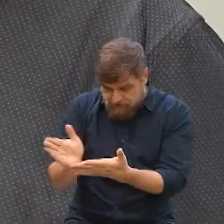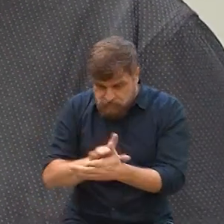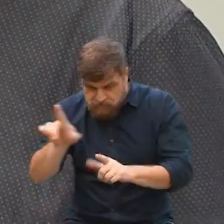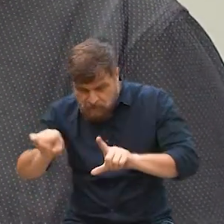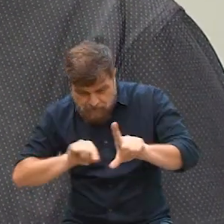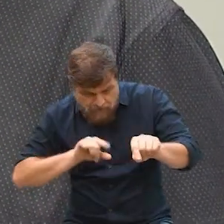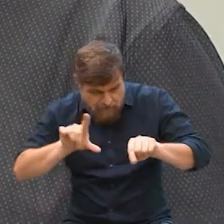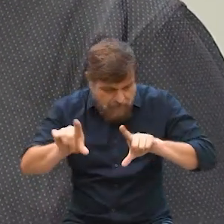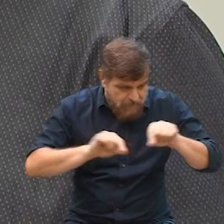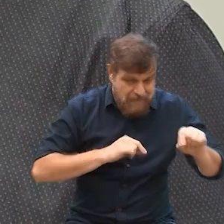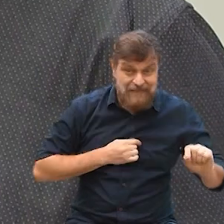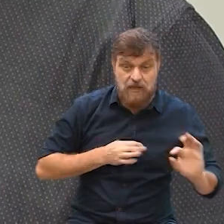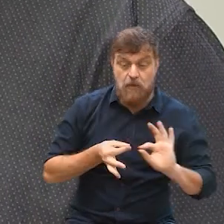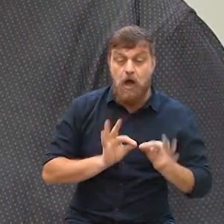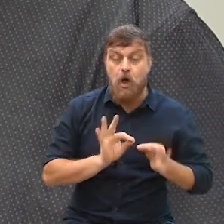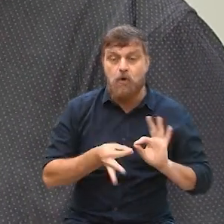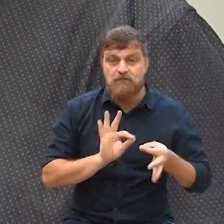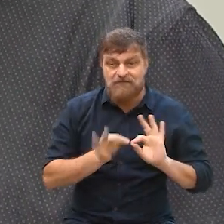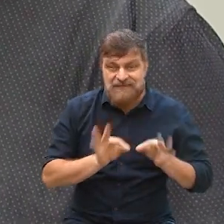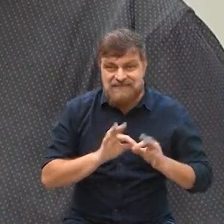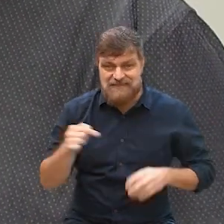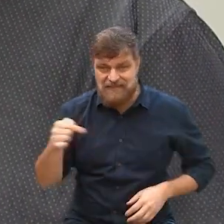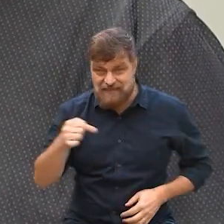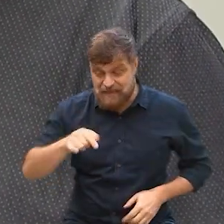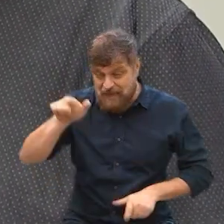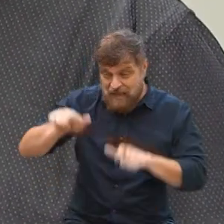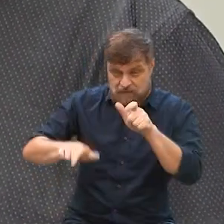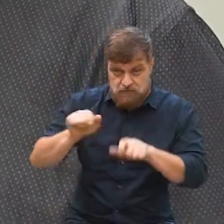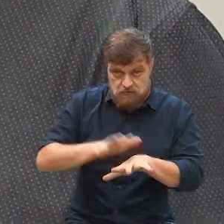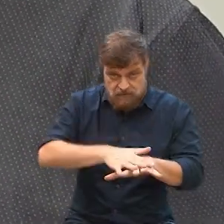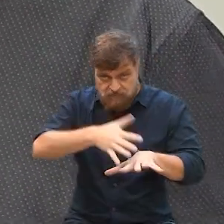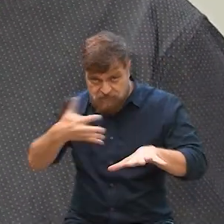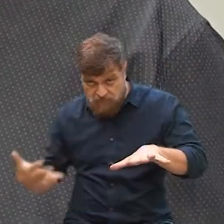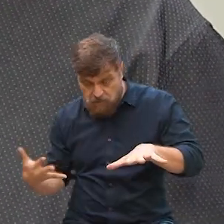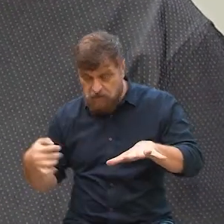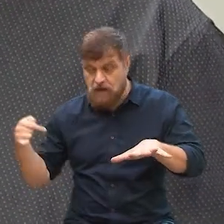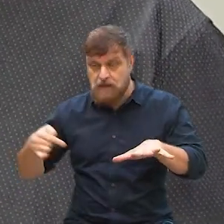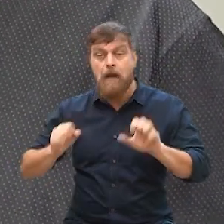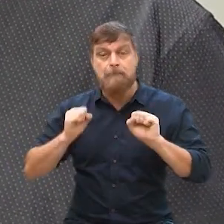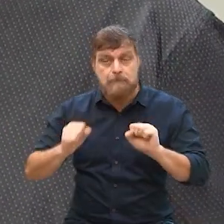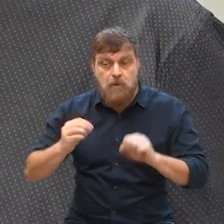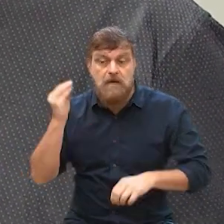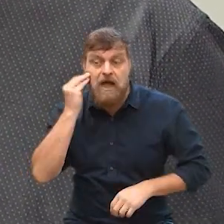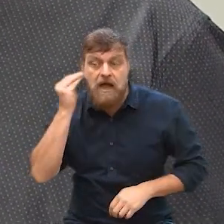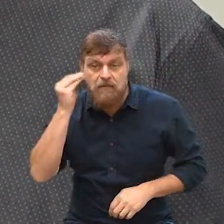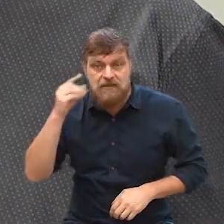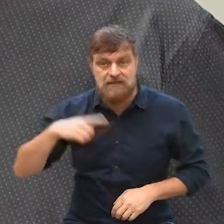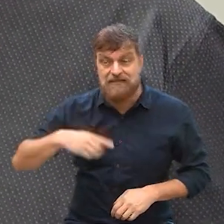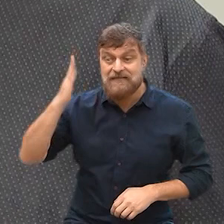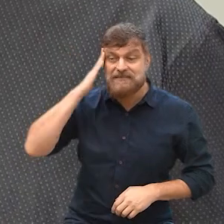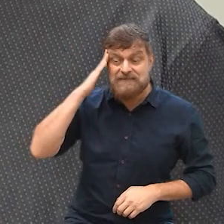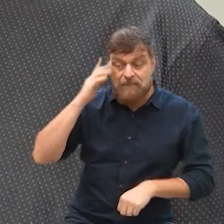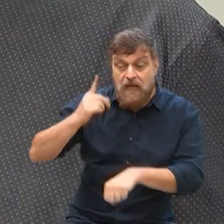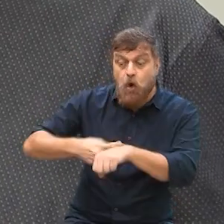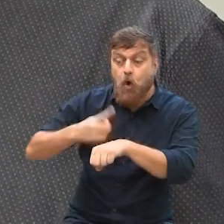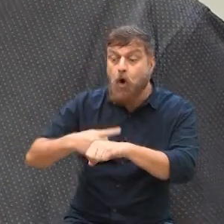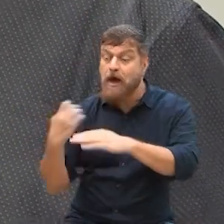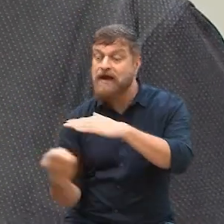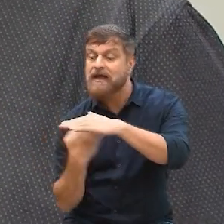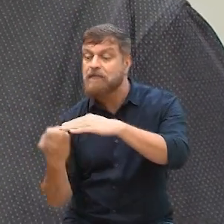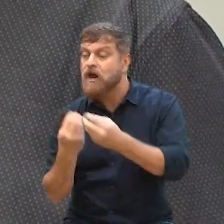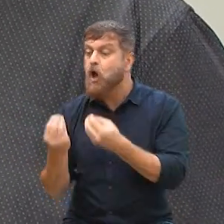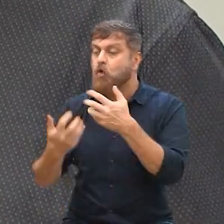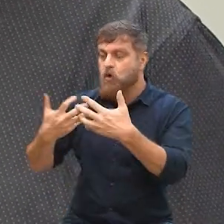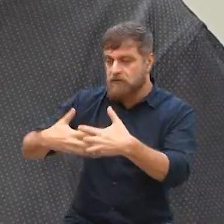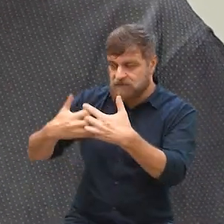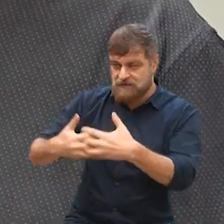através de uma oficina, onde mesmo aqueles que não vão participar têm a oportunidade de ter um diagnóstico do seu momento empresarial. E